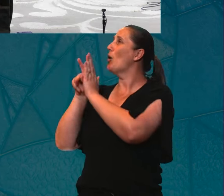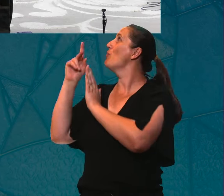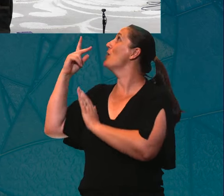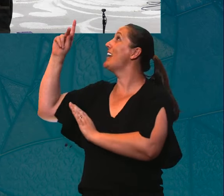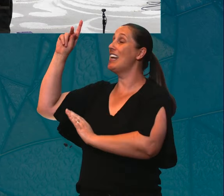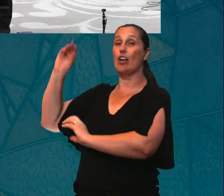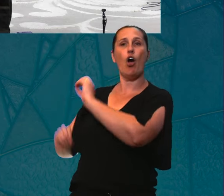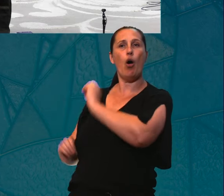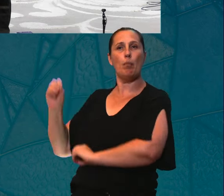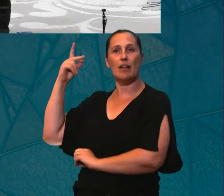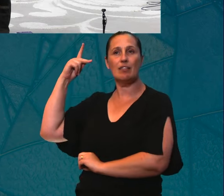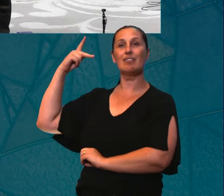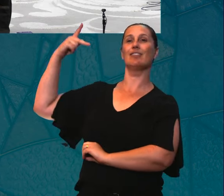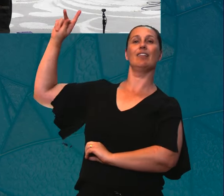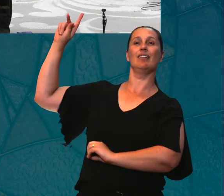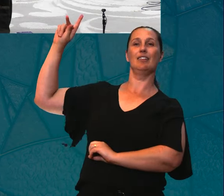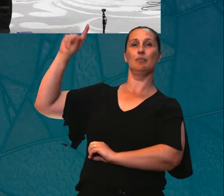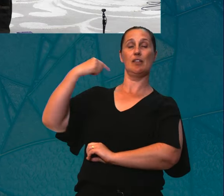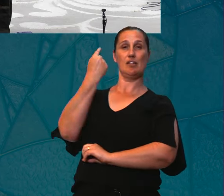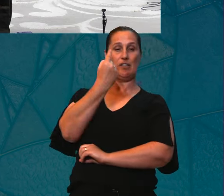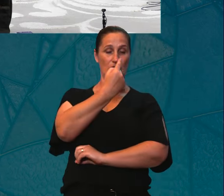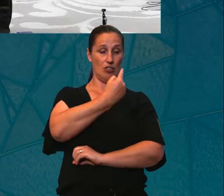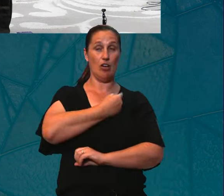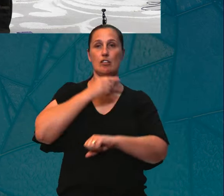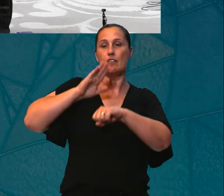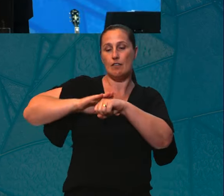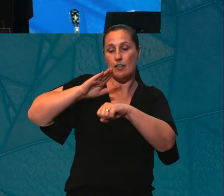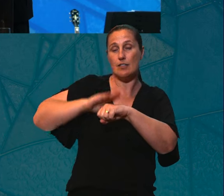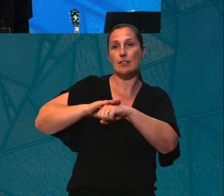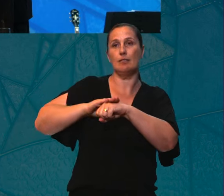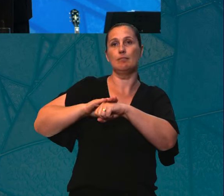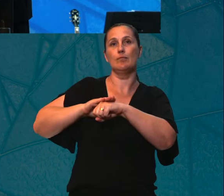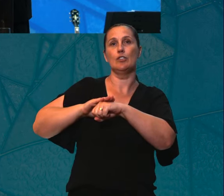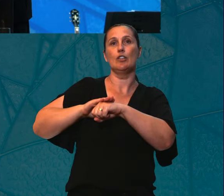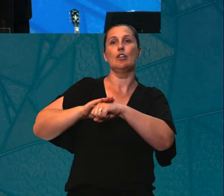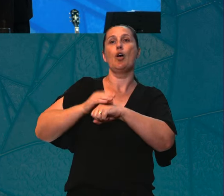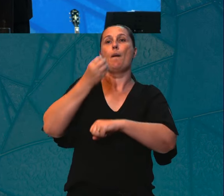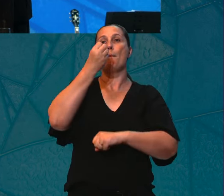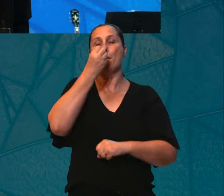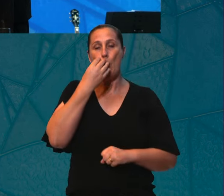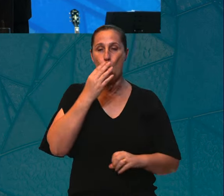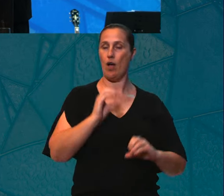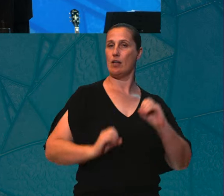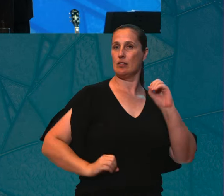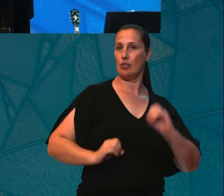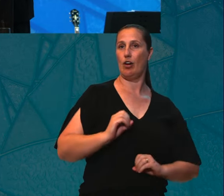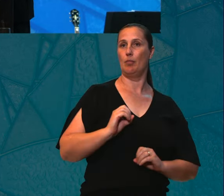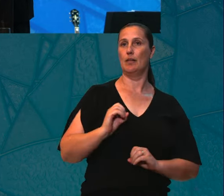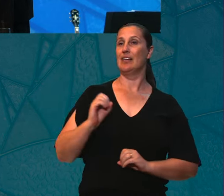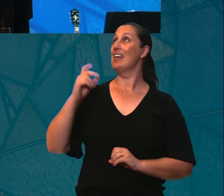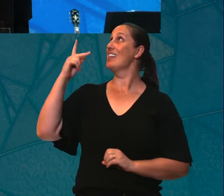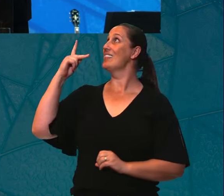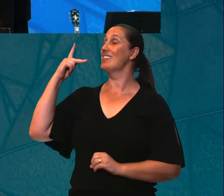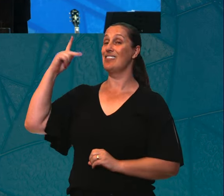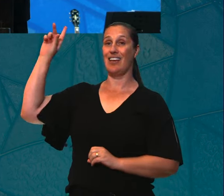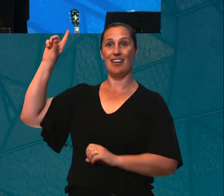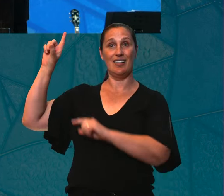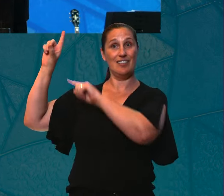Jesus para que nós façamos fazermos boas obras as quais Deus como diz